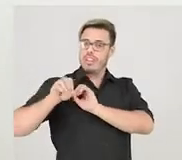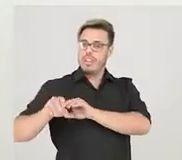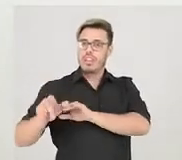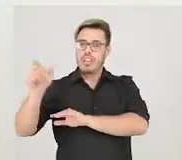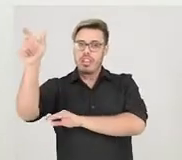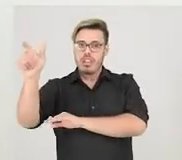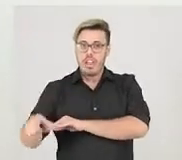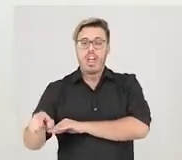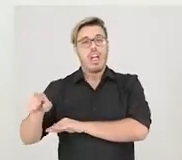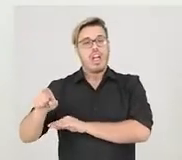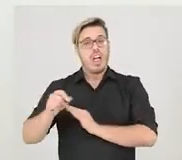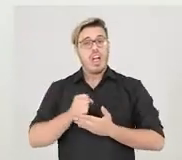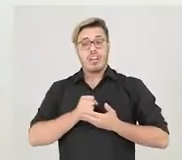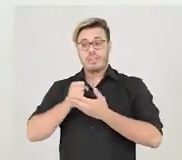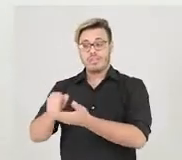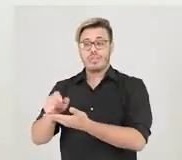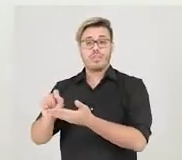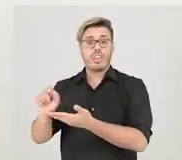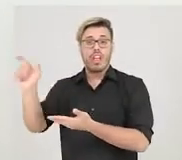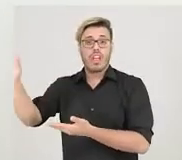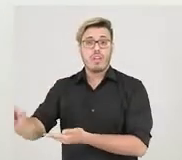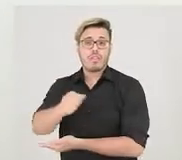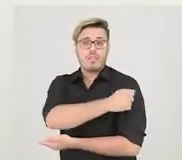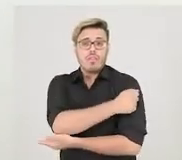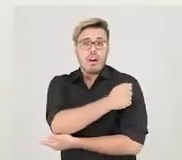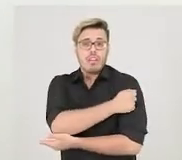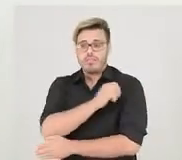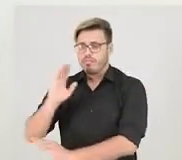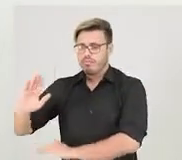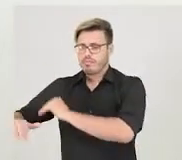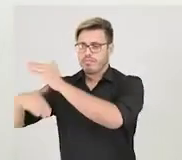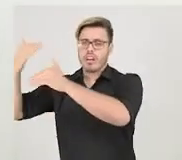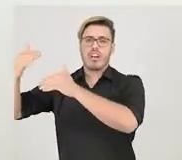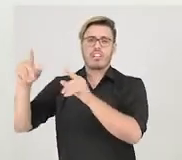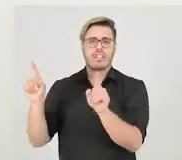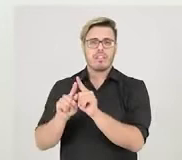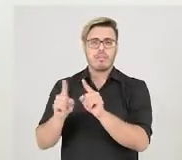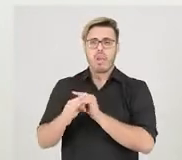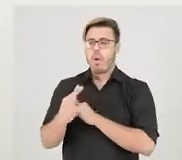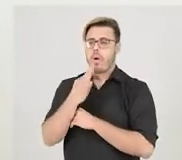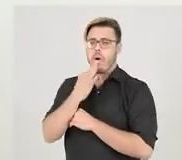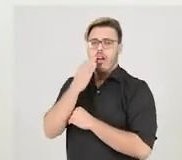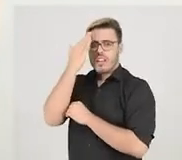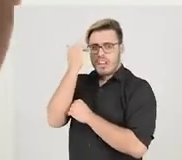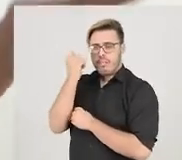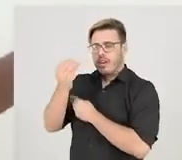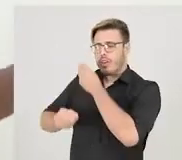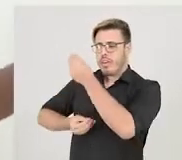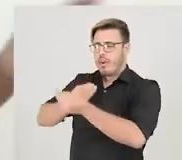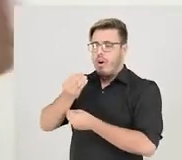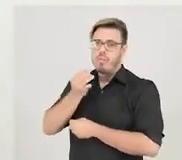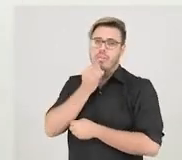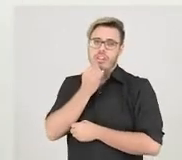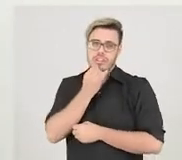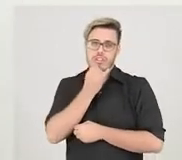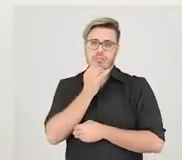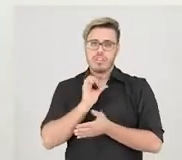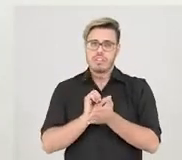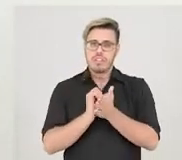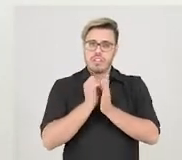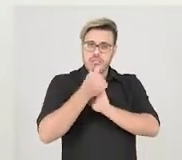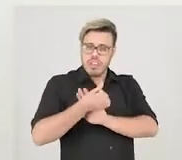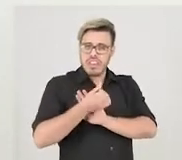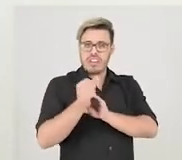para que a cada 6 meses, na troca de professores, na troca de escolas, todo ano, ele